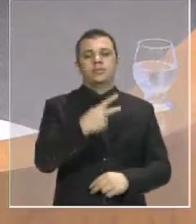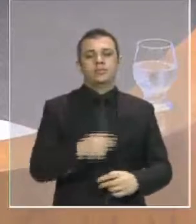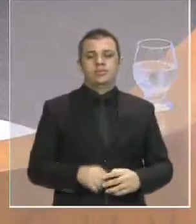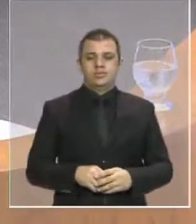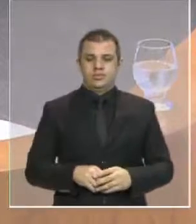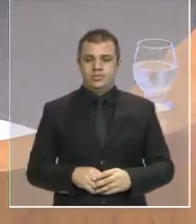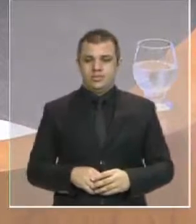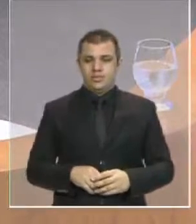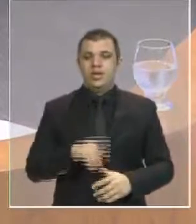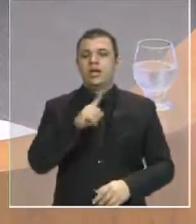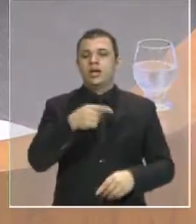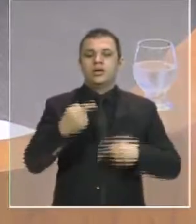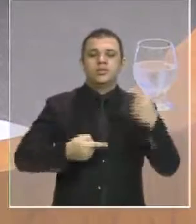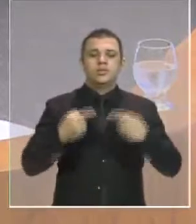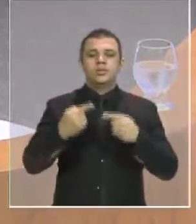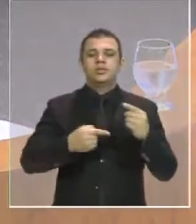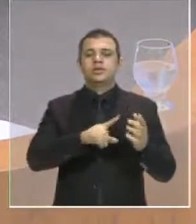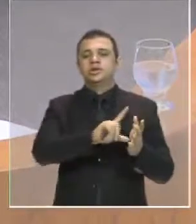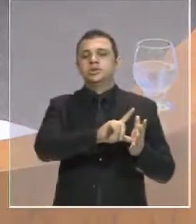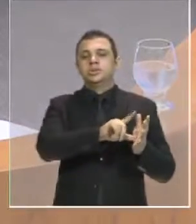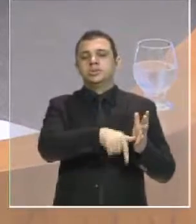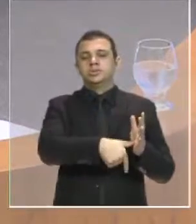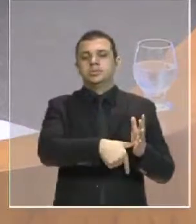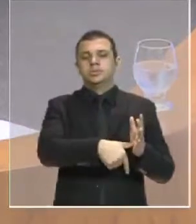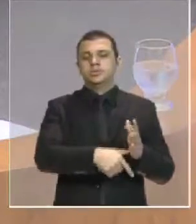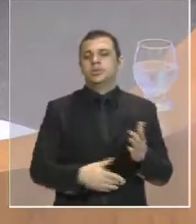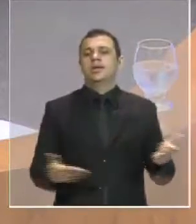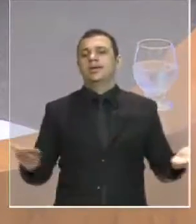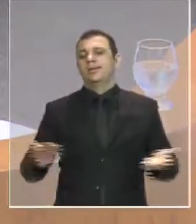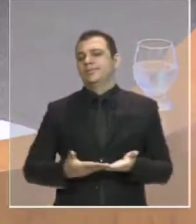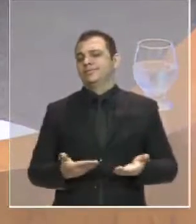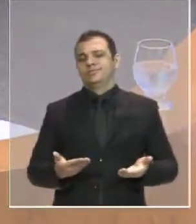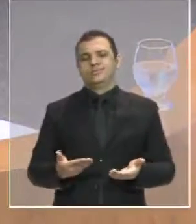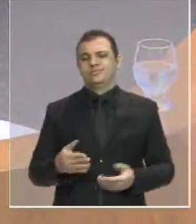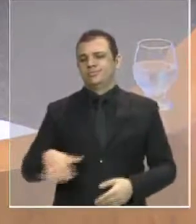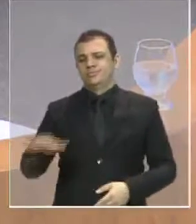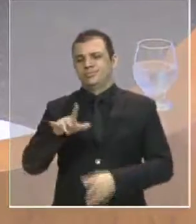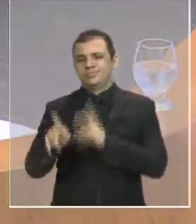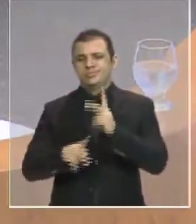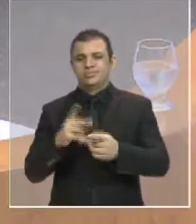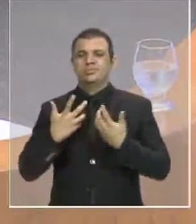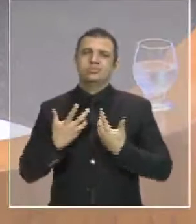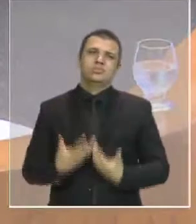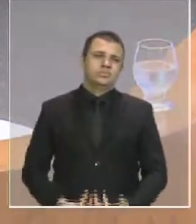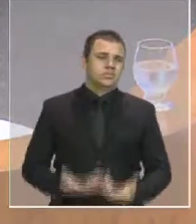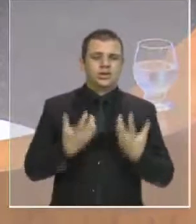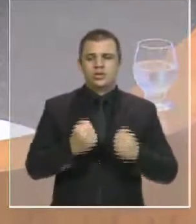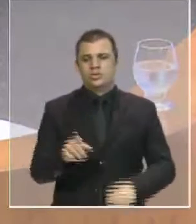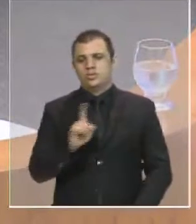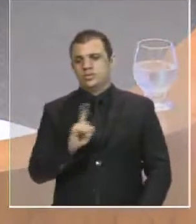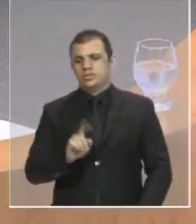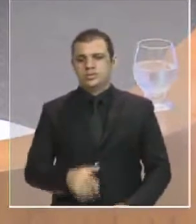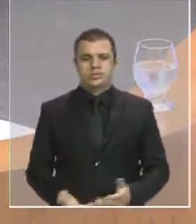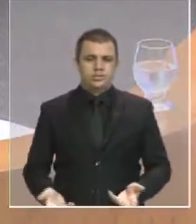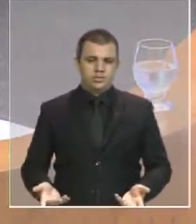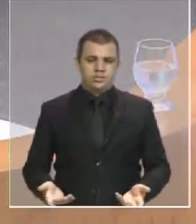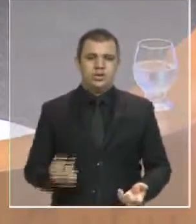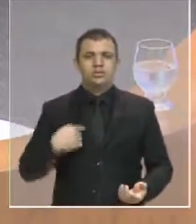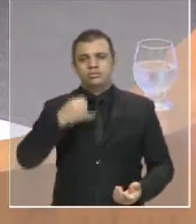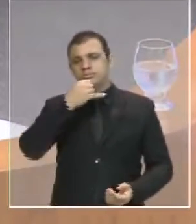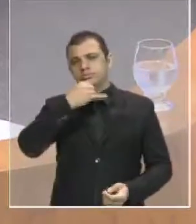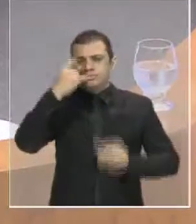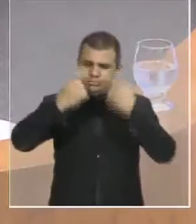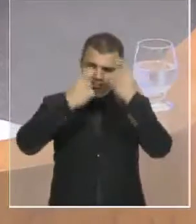política atrasada, que não cabe mais, que o povo cansou. E aí eu fico muito triste e preocupado, porque